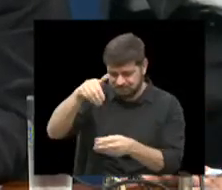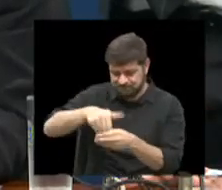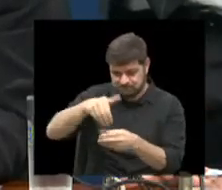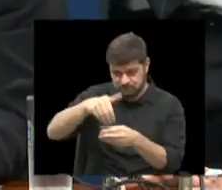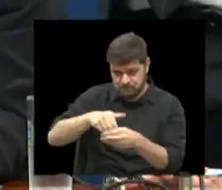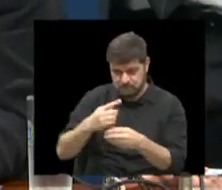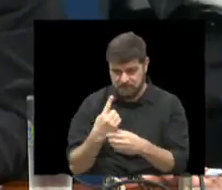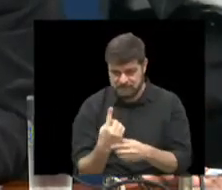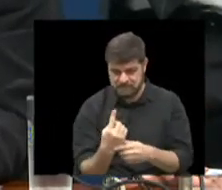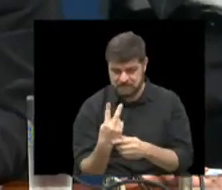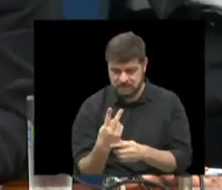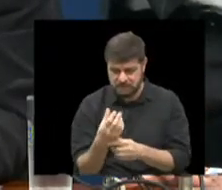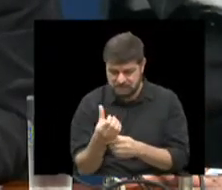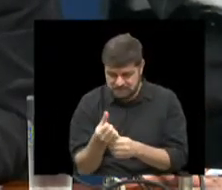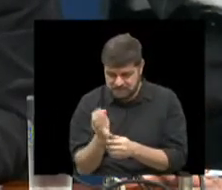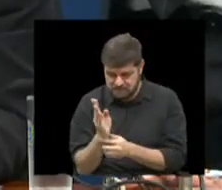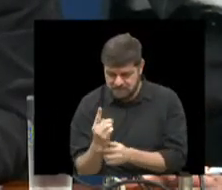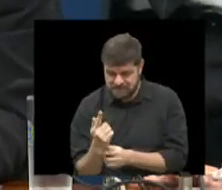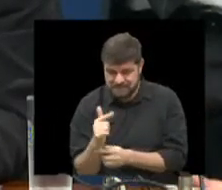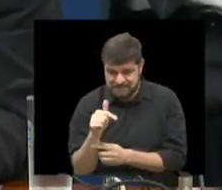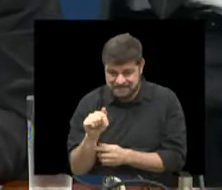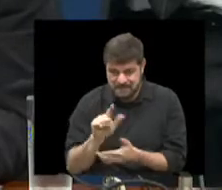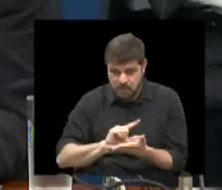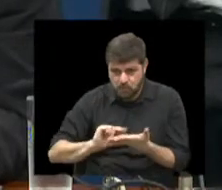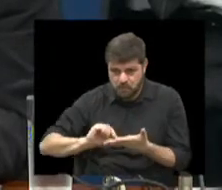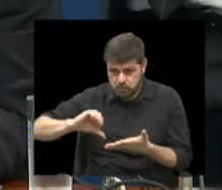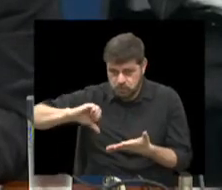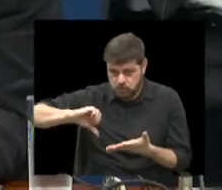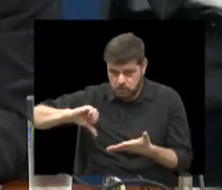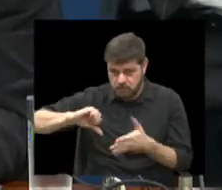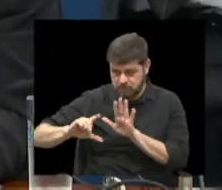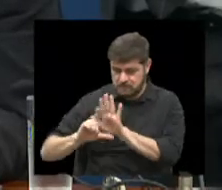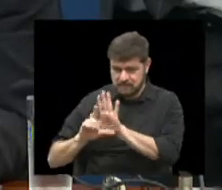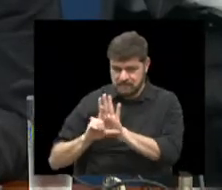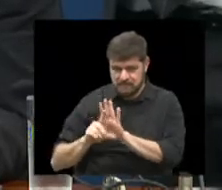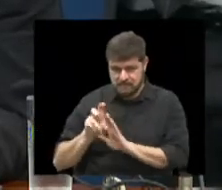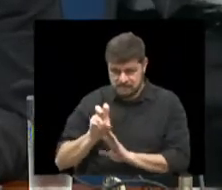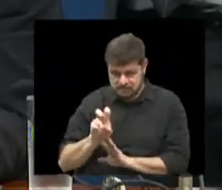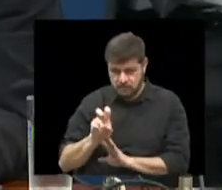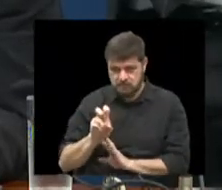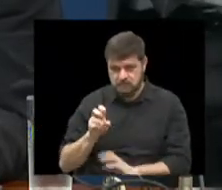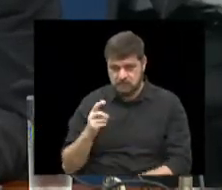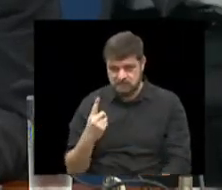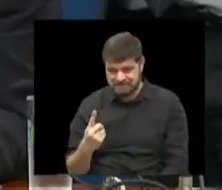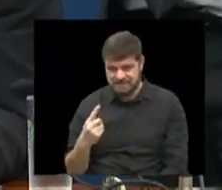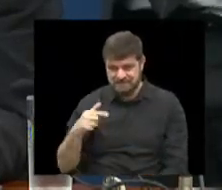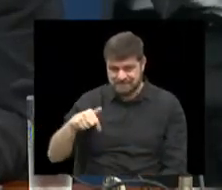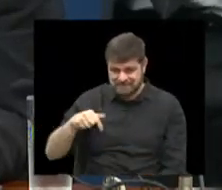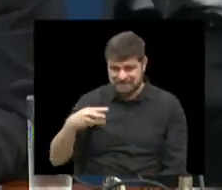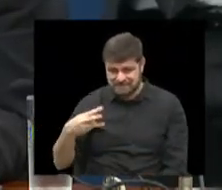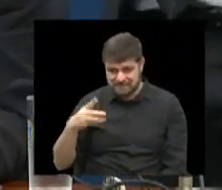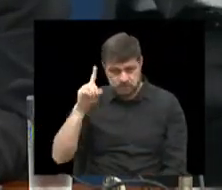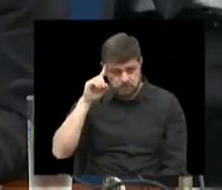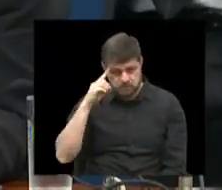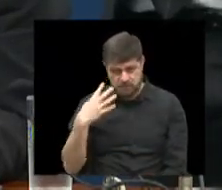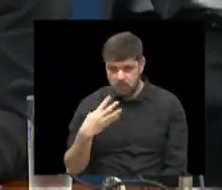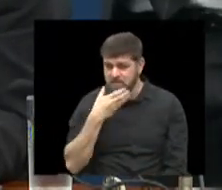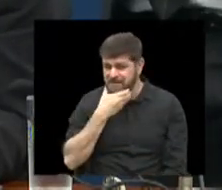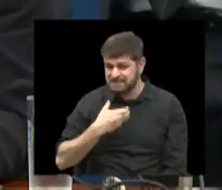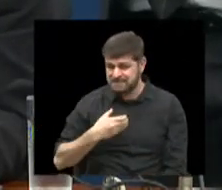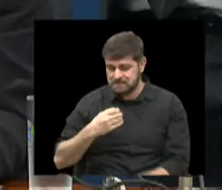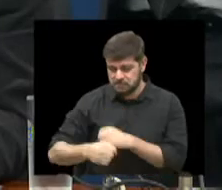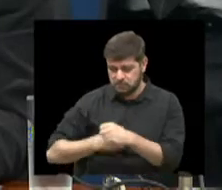de 2017, que altera o artigo 9º da Lei Municipal número 5.173, de 4 de dezembro